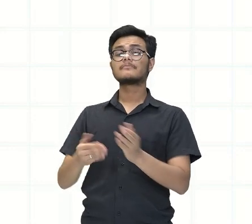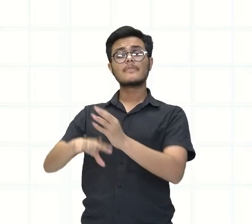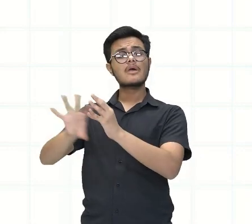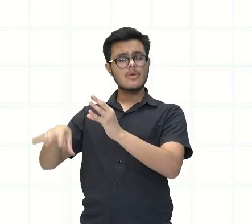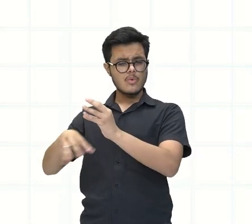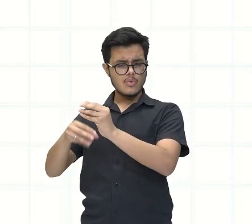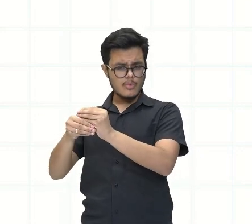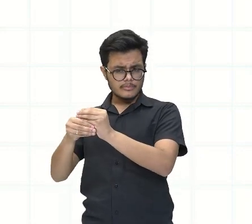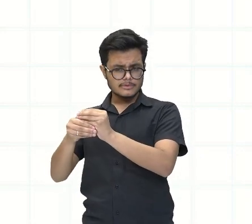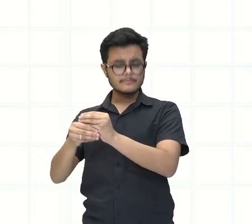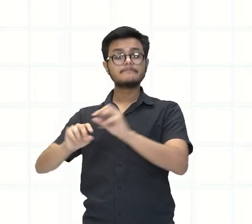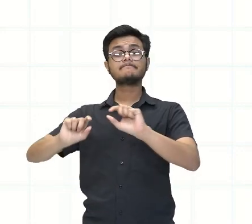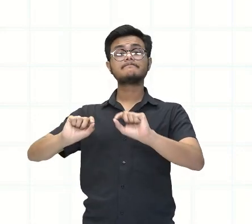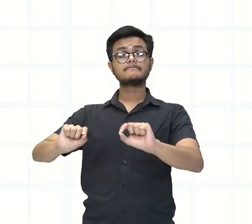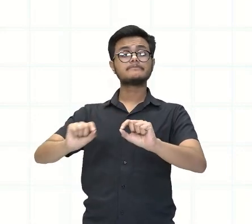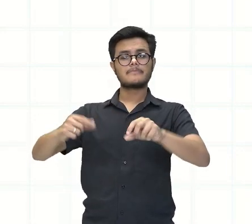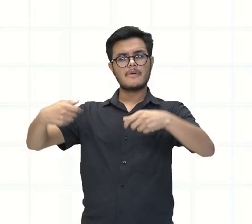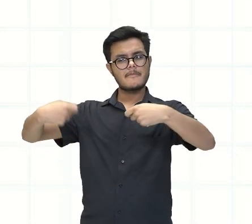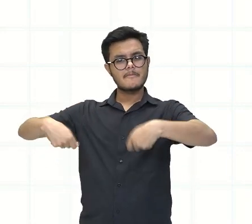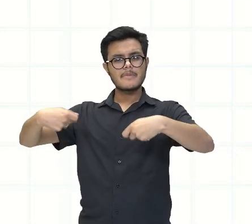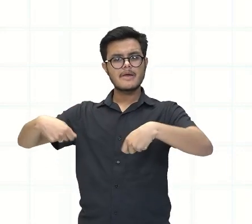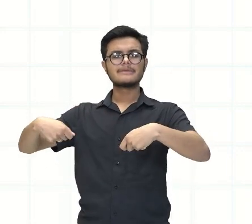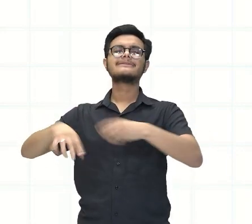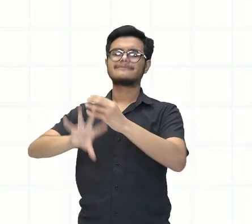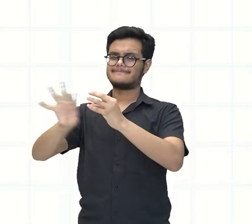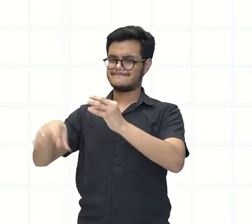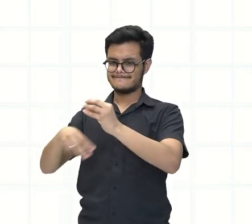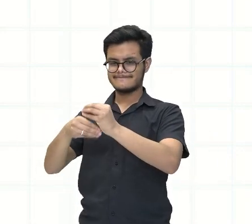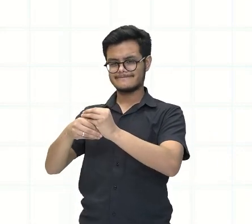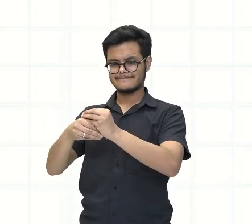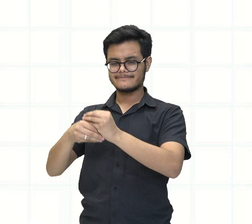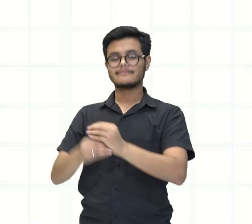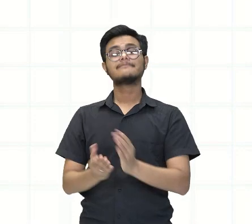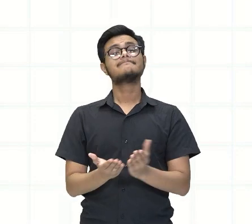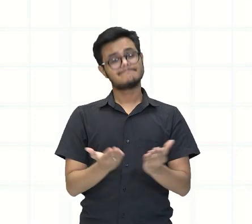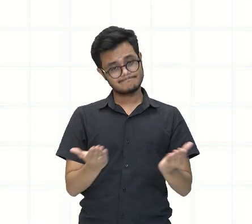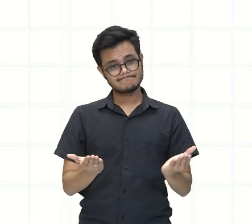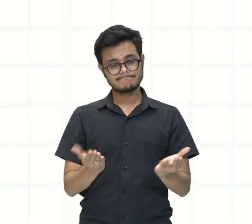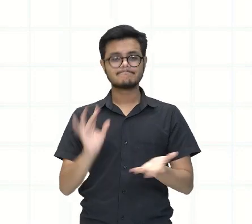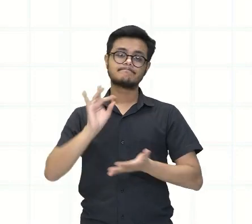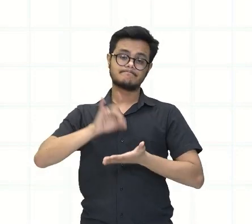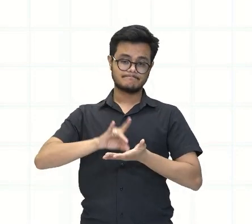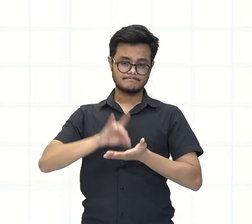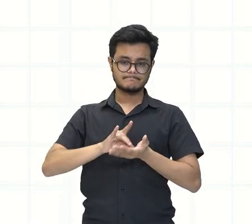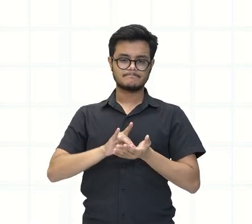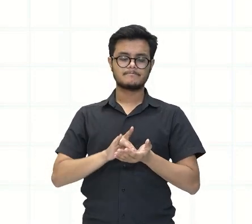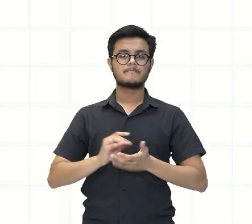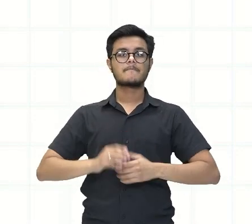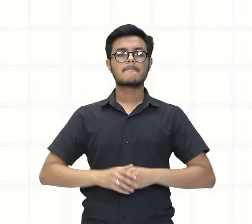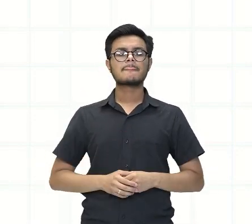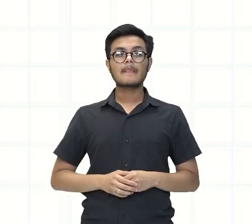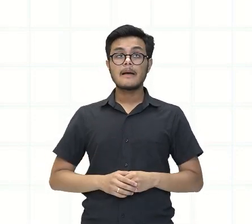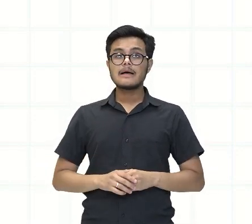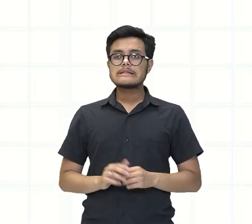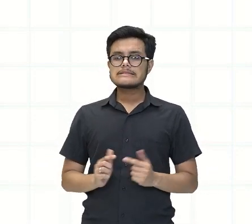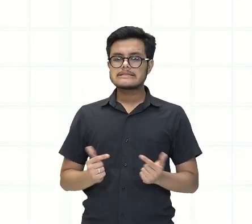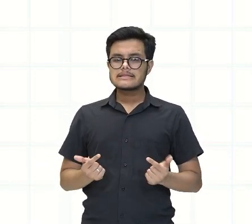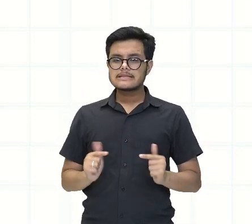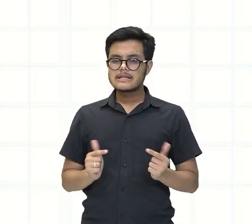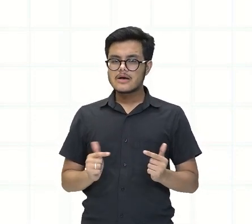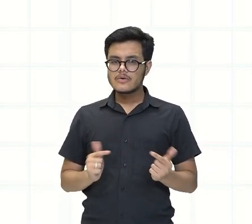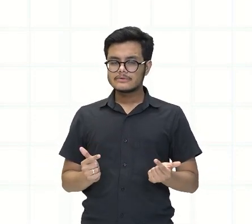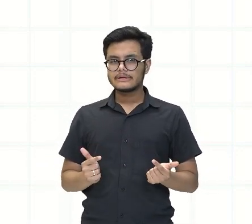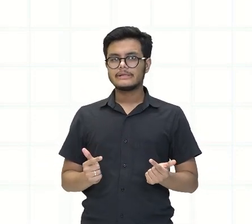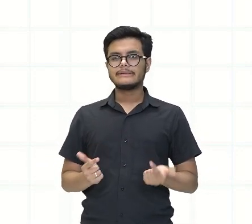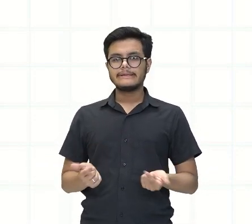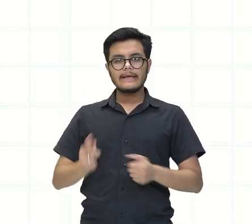vai me dizer que ele precisa de um complemento. E ele precisa de um complemento sem preposição. E esse